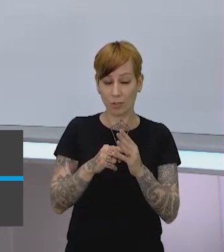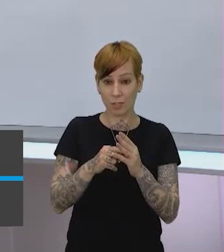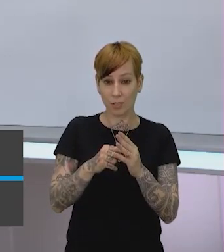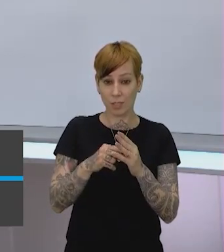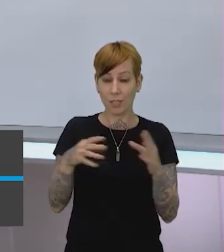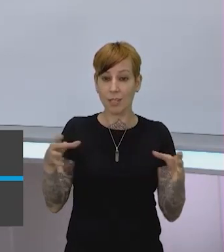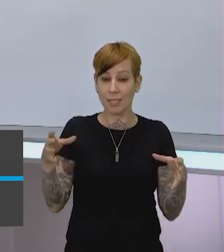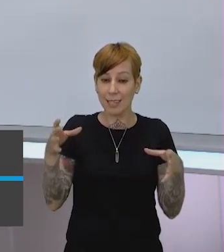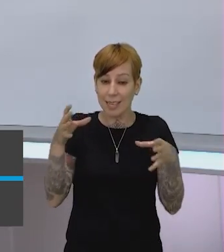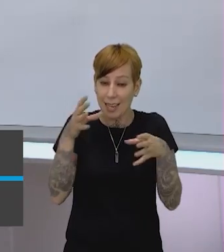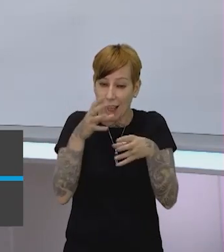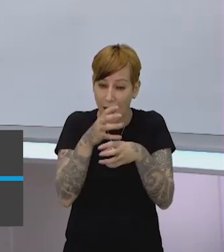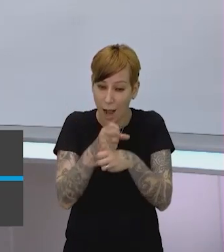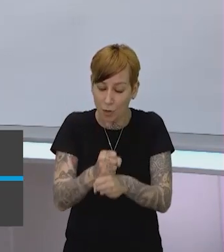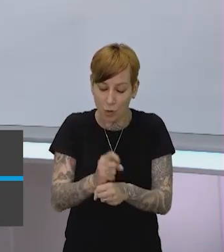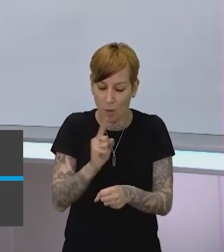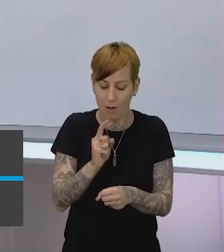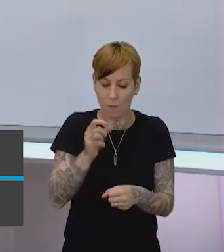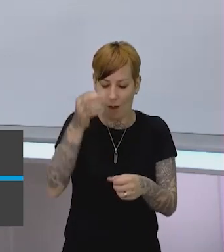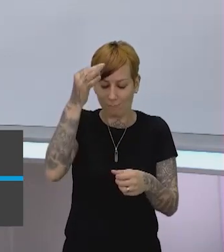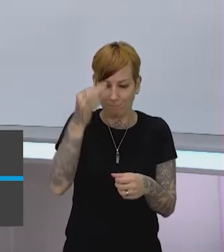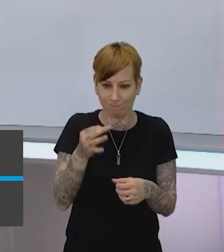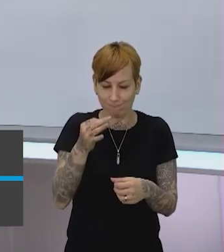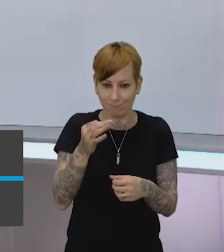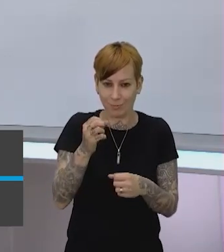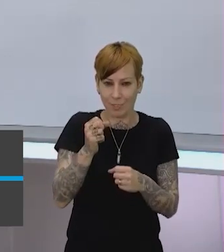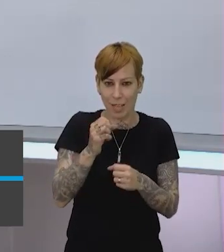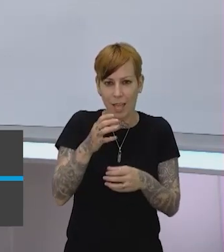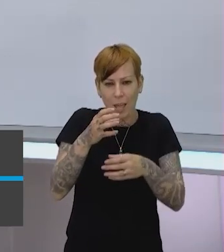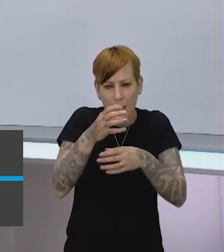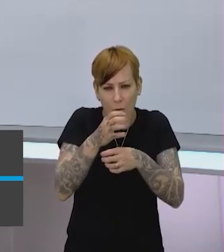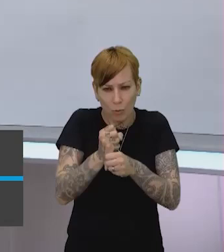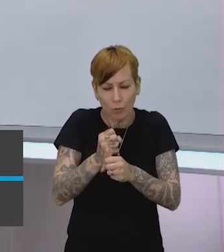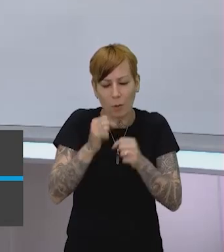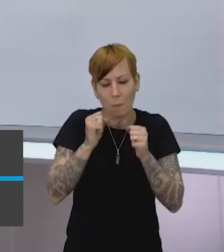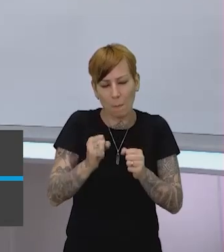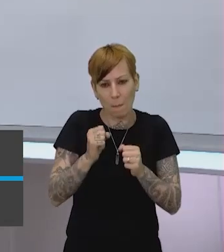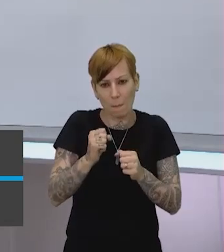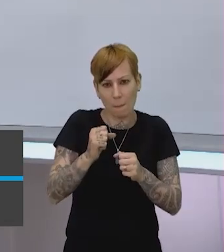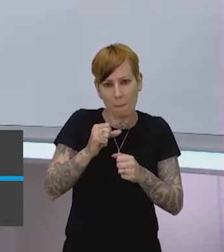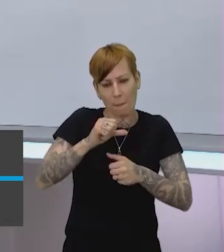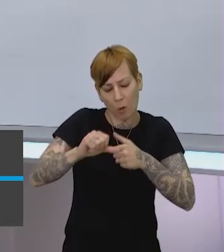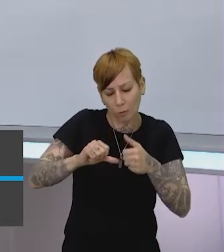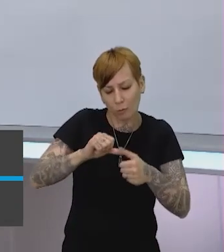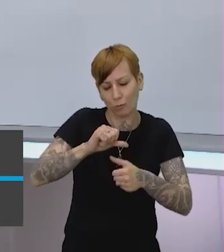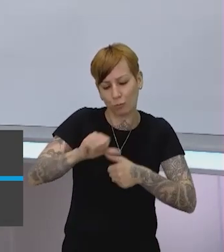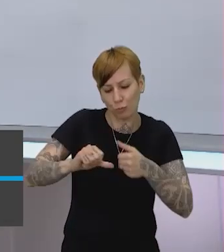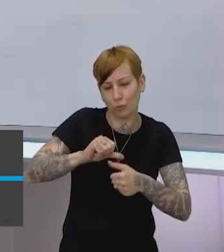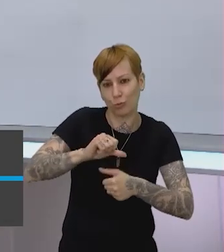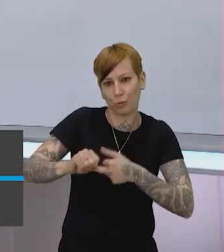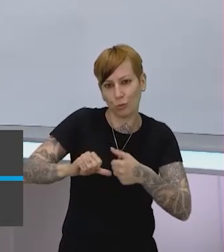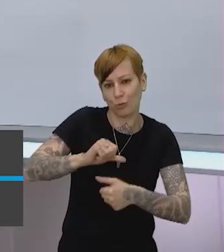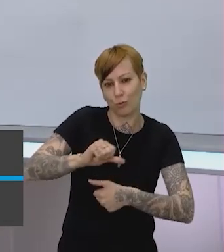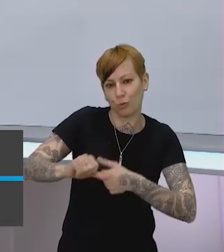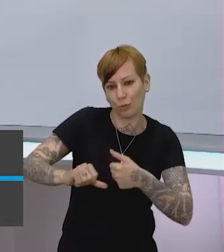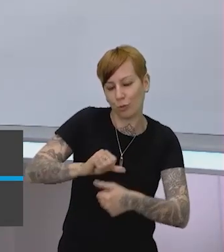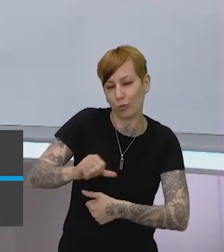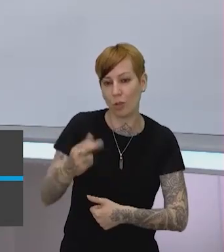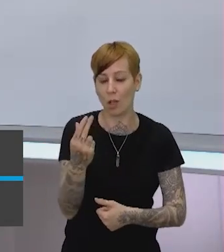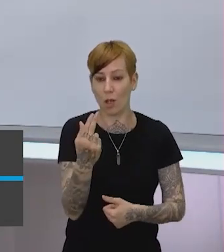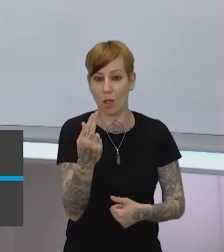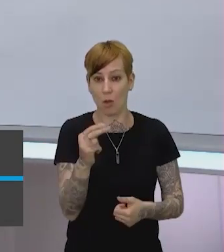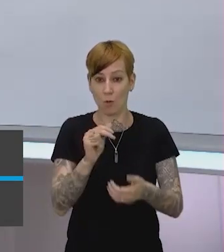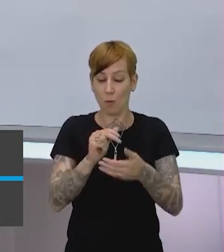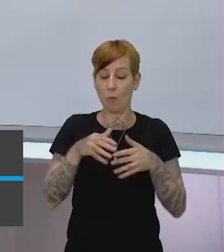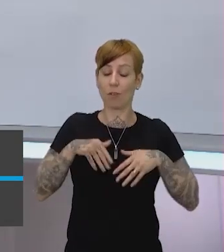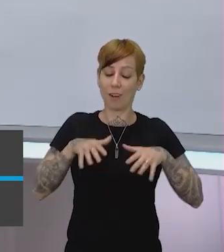que não é um resultado definitivo. É um resultado que ele está em constante transformação, assim como as ações,